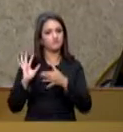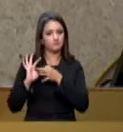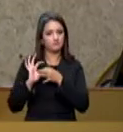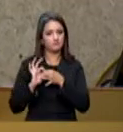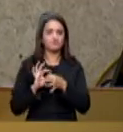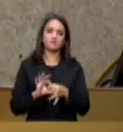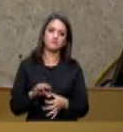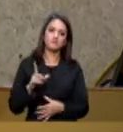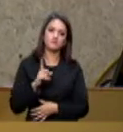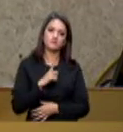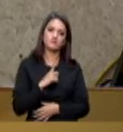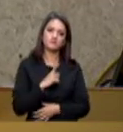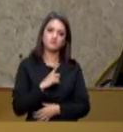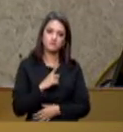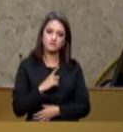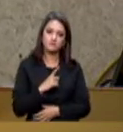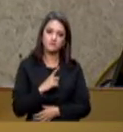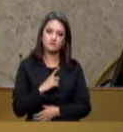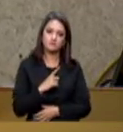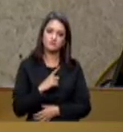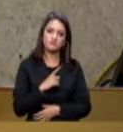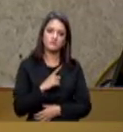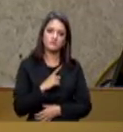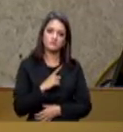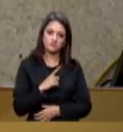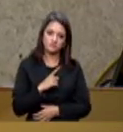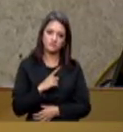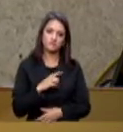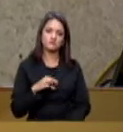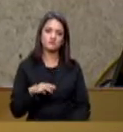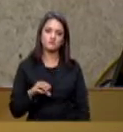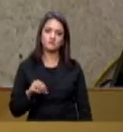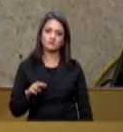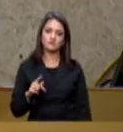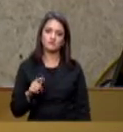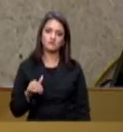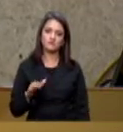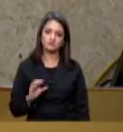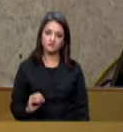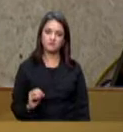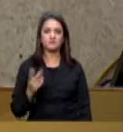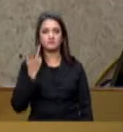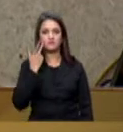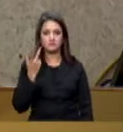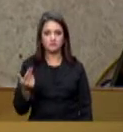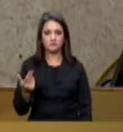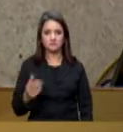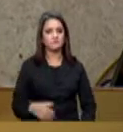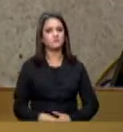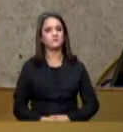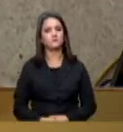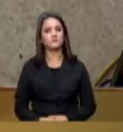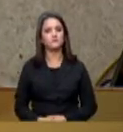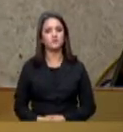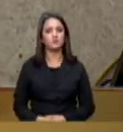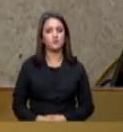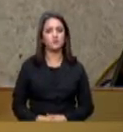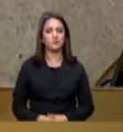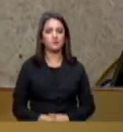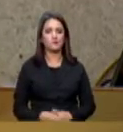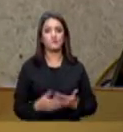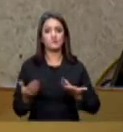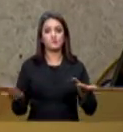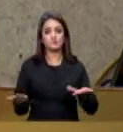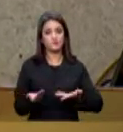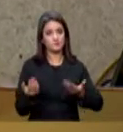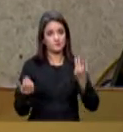na maioria dos casos, à situação exatamente de monopólio natural. Passo agora à terceira